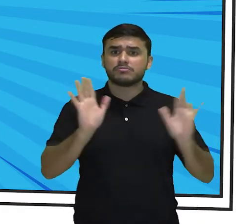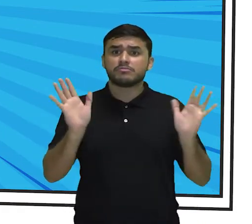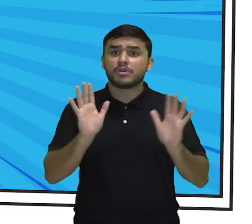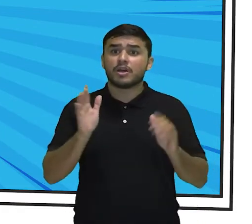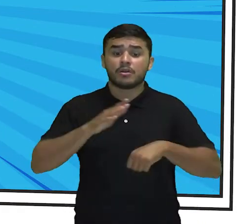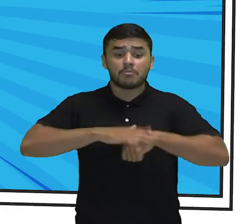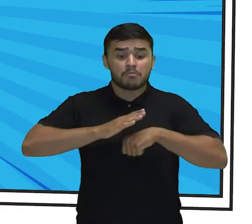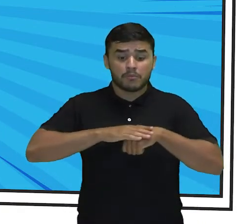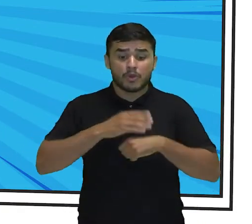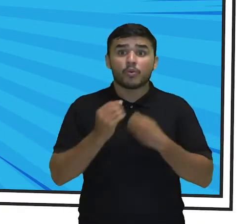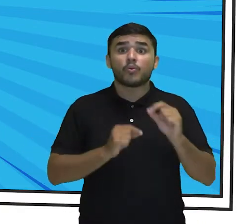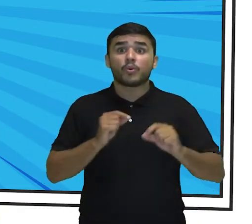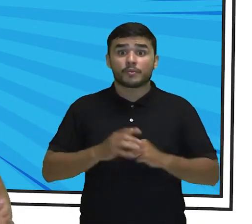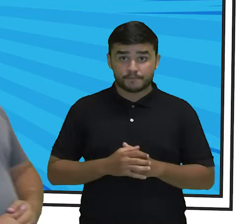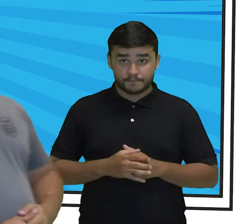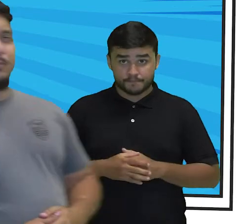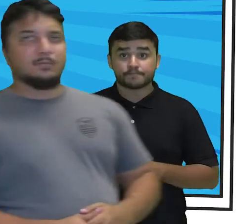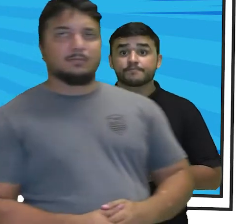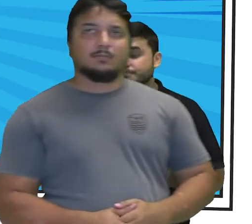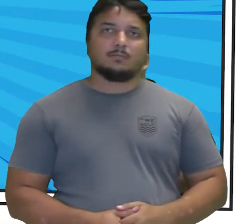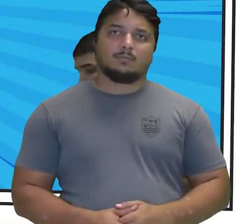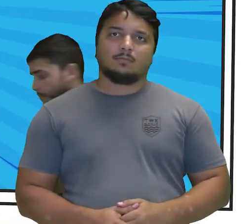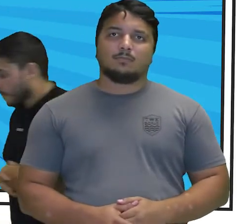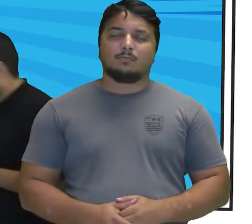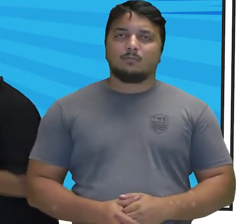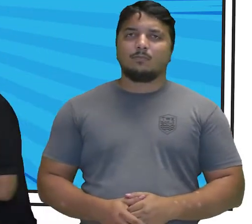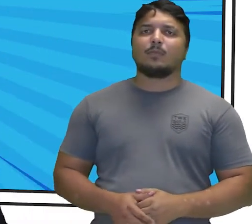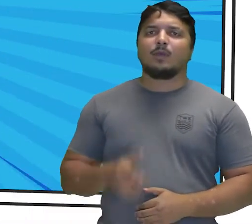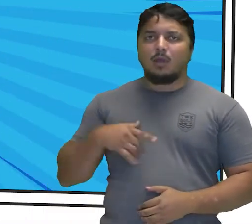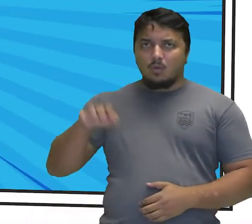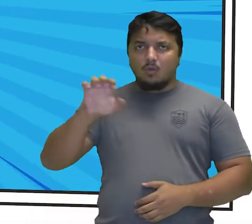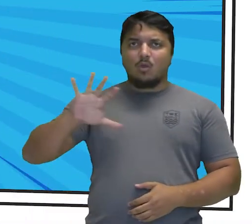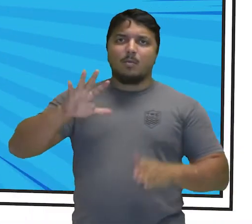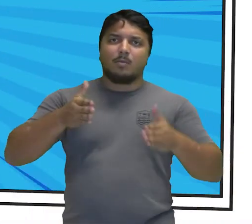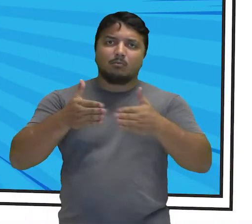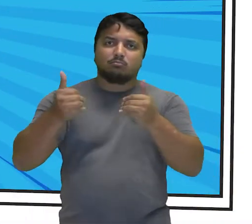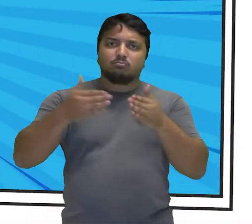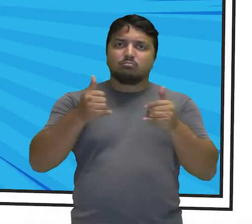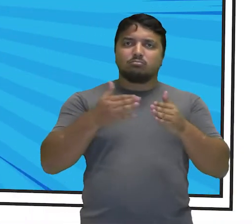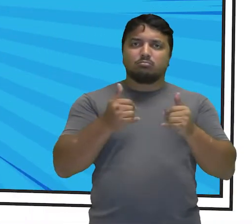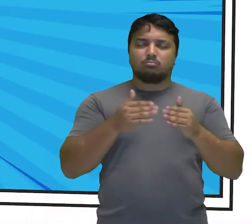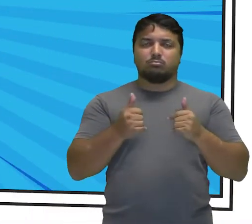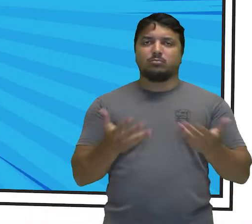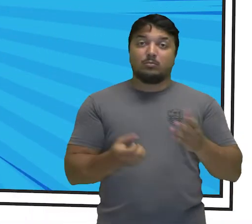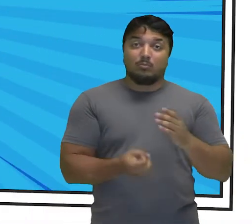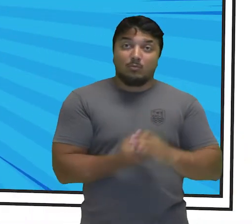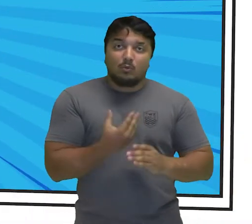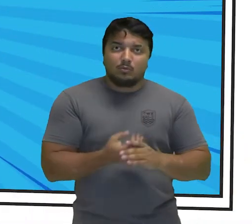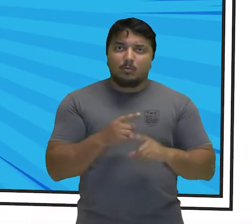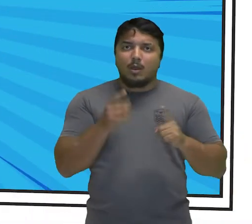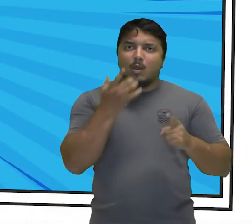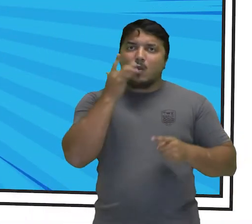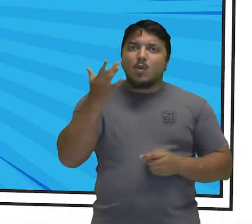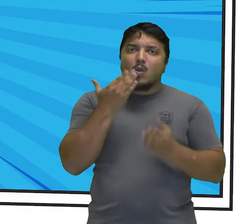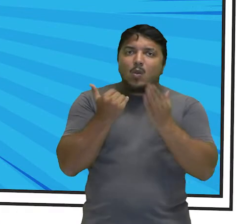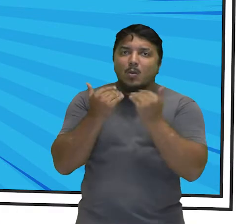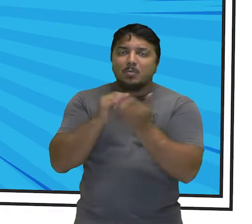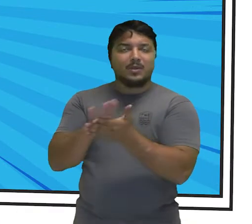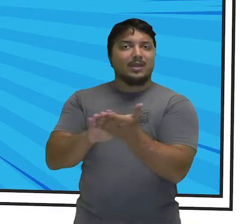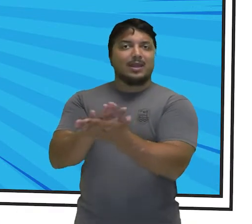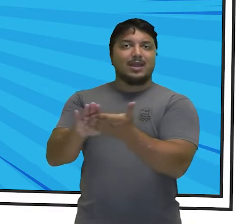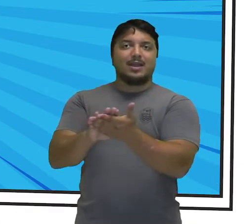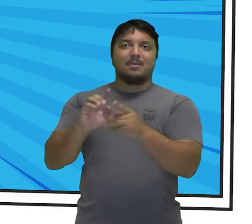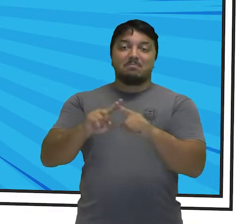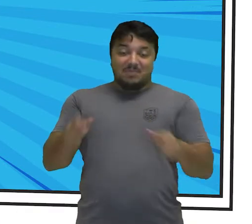produzir alguma coisa para Portugal vender, para a Europa requisitar. Mas ouro não se come, mas